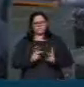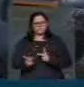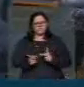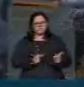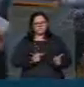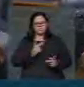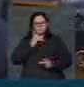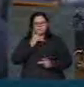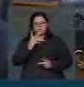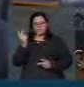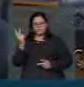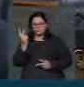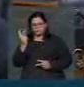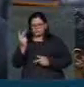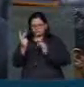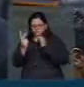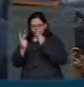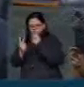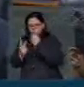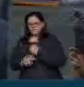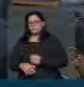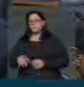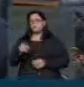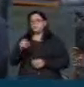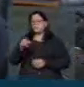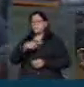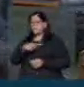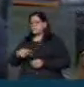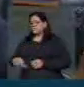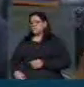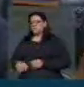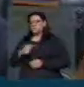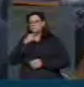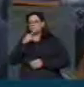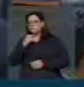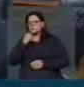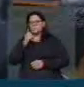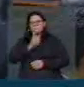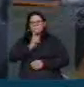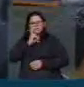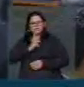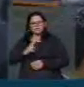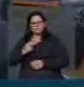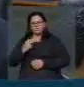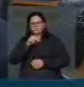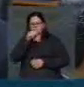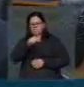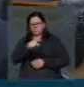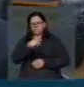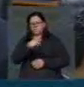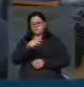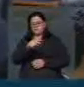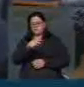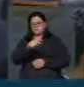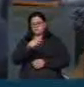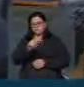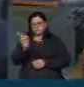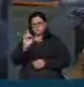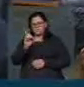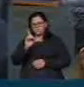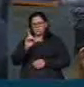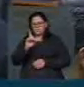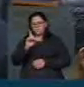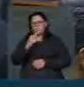tanto para o presidente quanto para o vereador, que nem o presidente nem o vereador eram autoridades, que somente eles